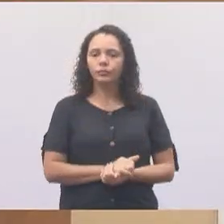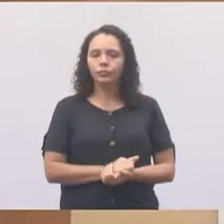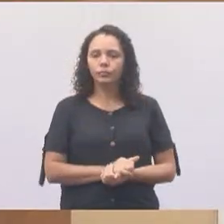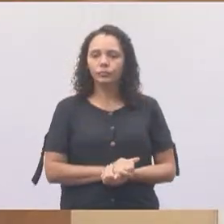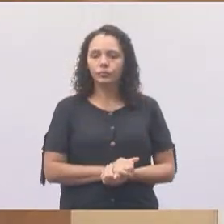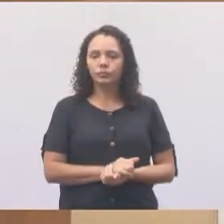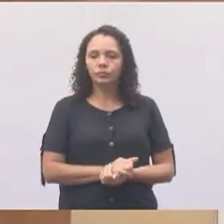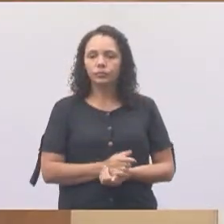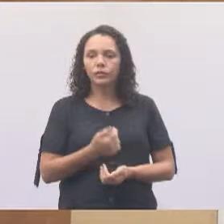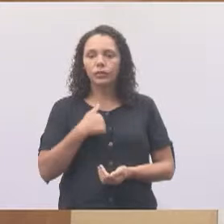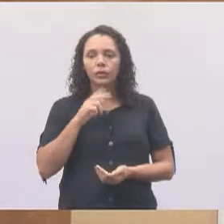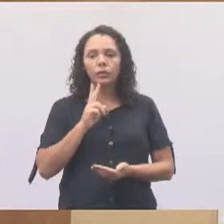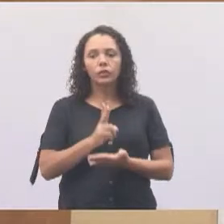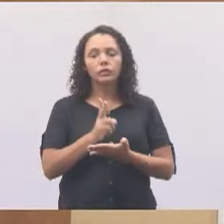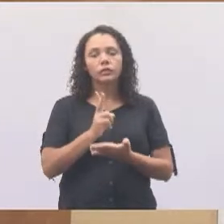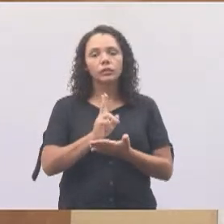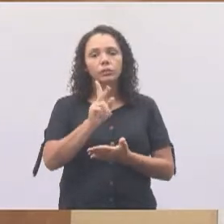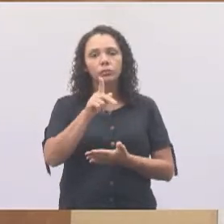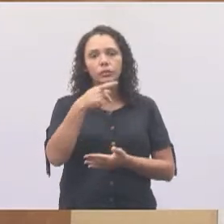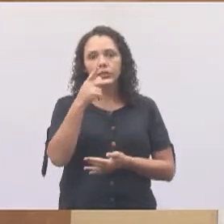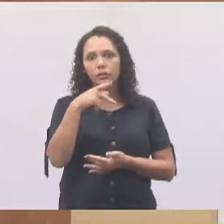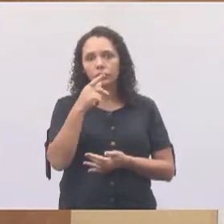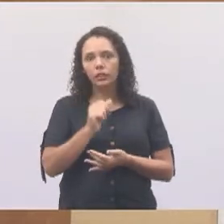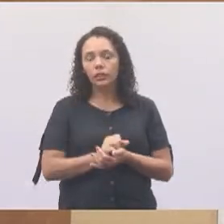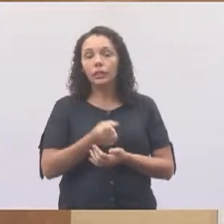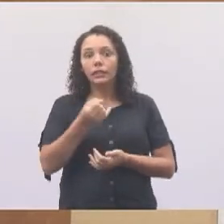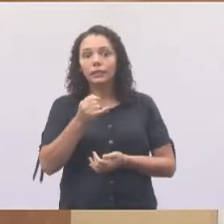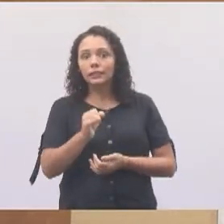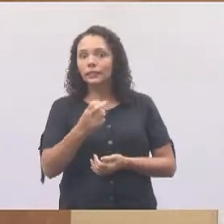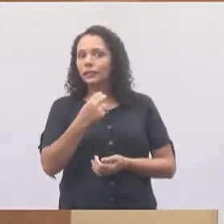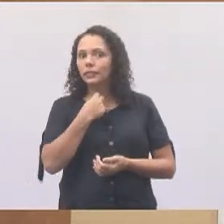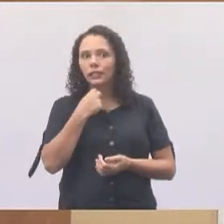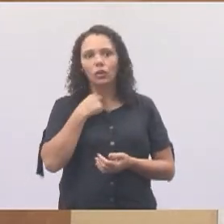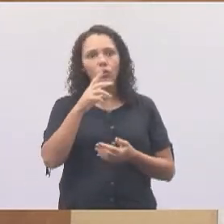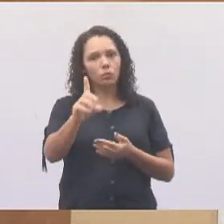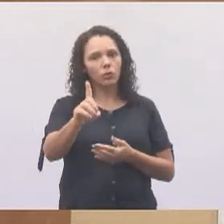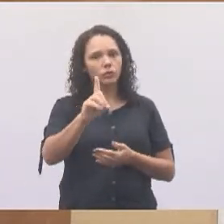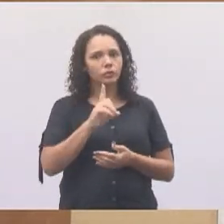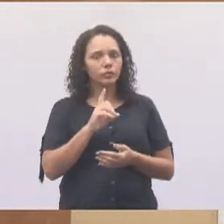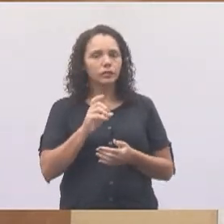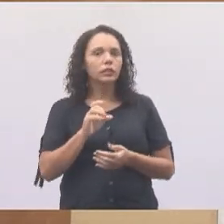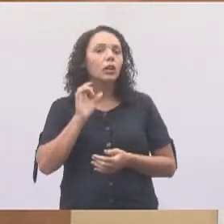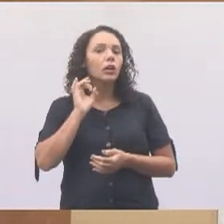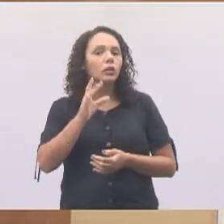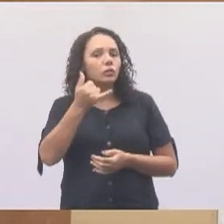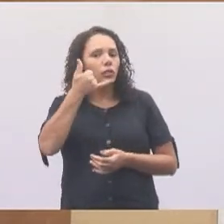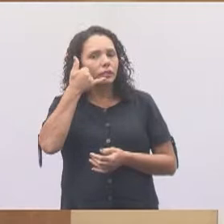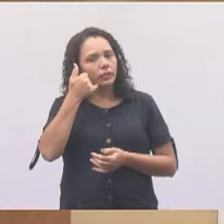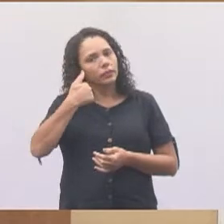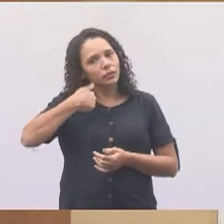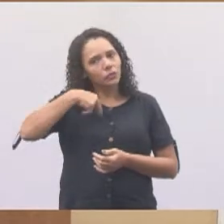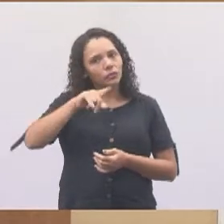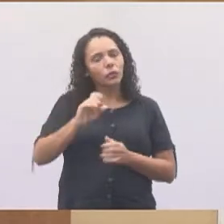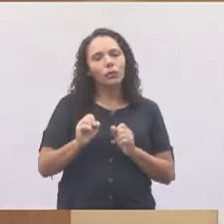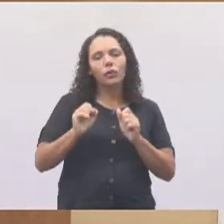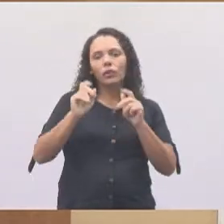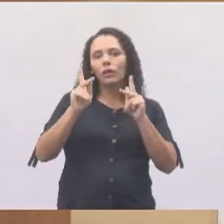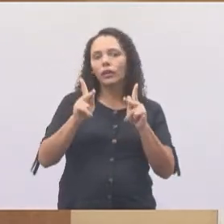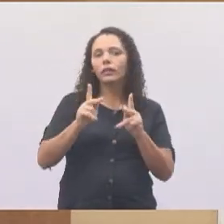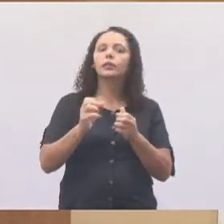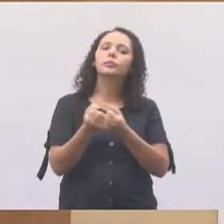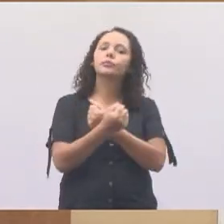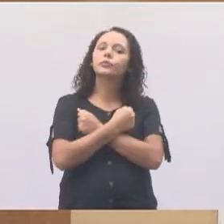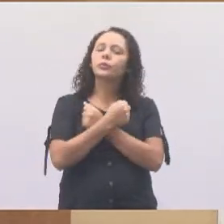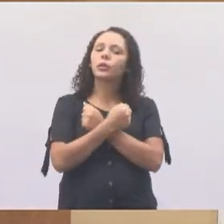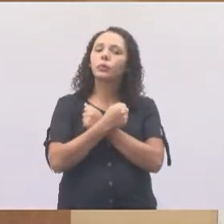Como eu sempre falo aqui, você que não pode vir até mim, me ligue que eu irei até você, ok? Um grande abraço,